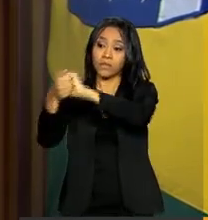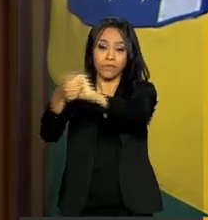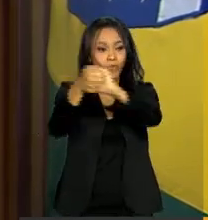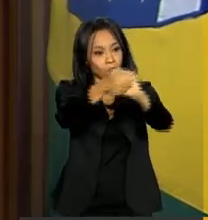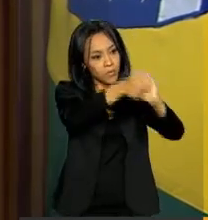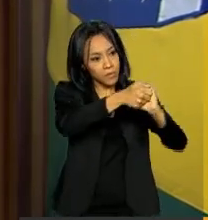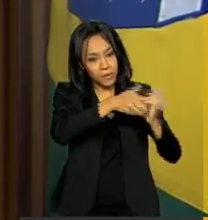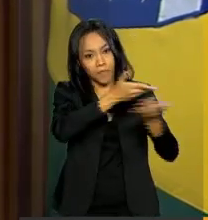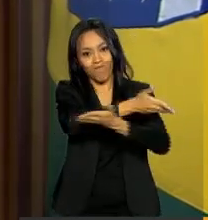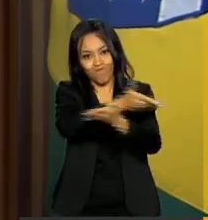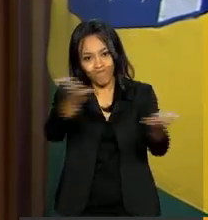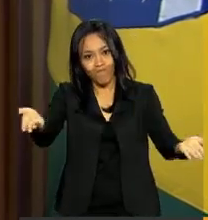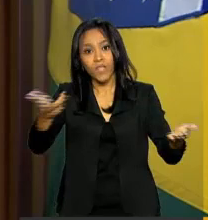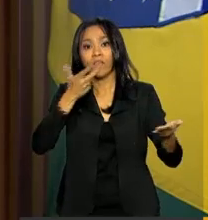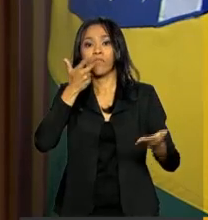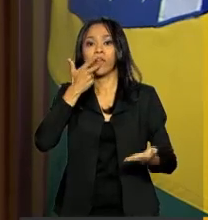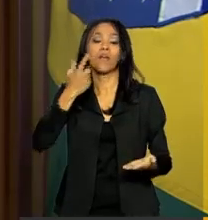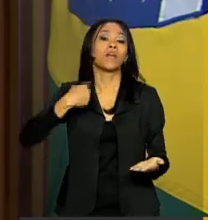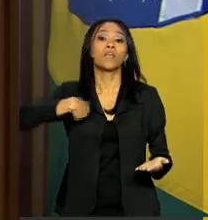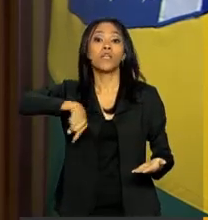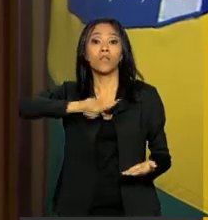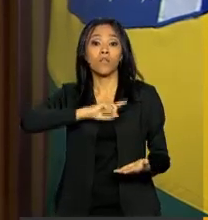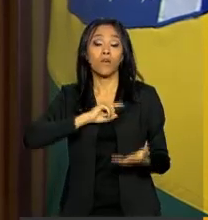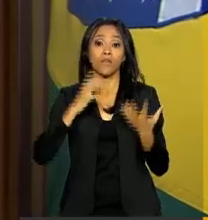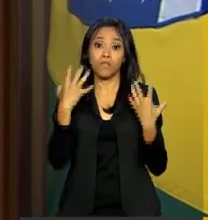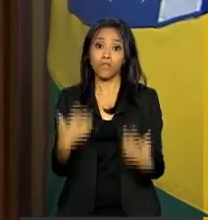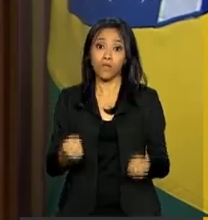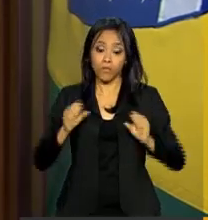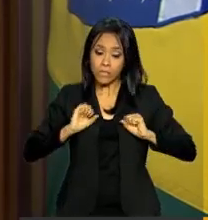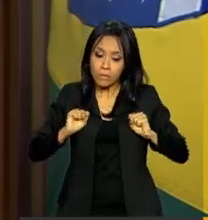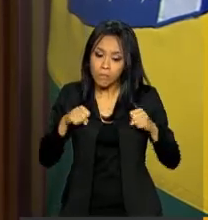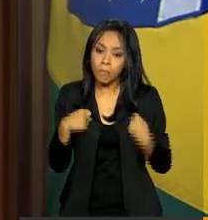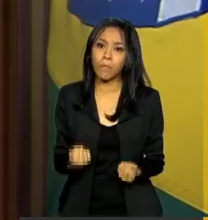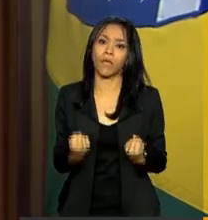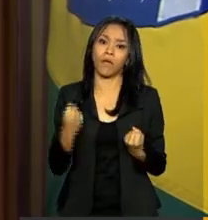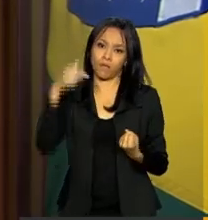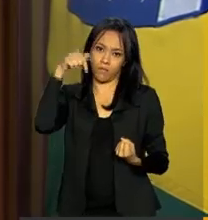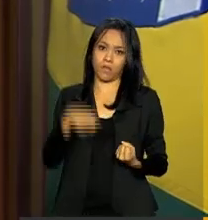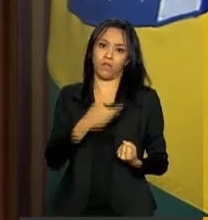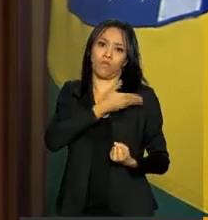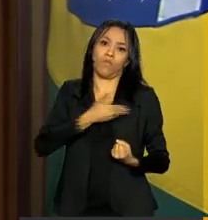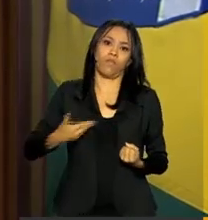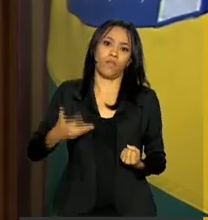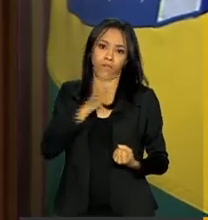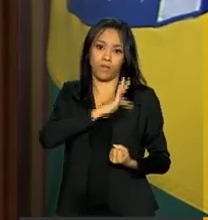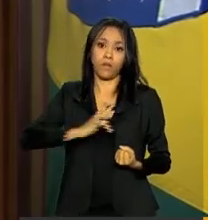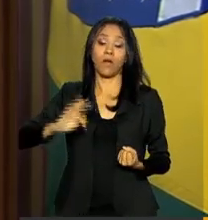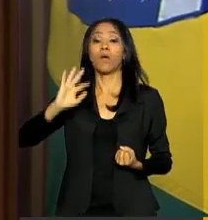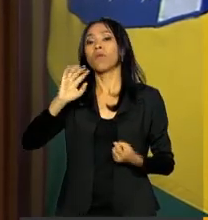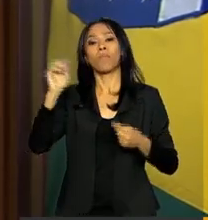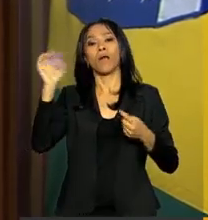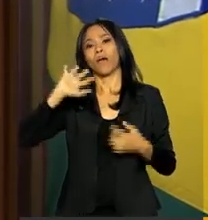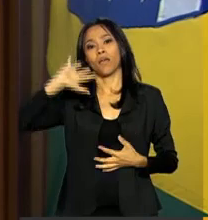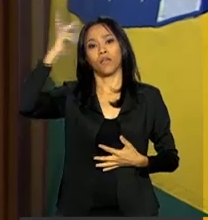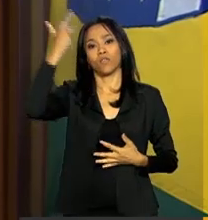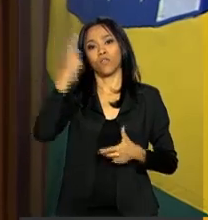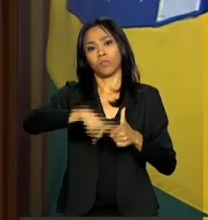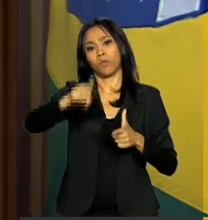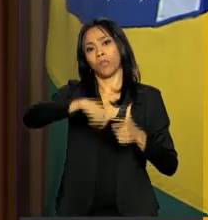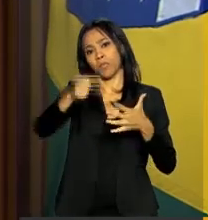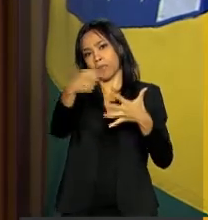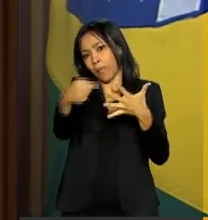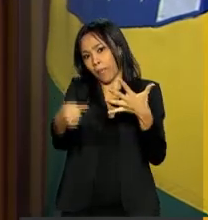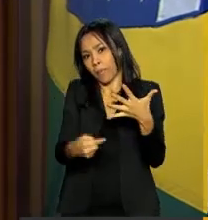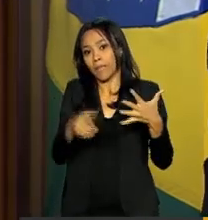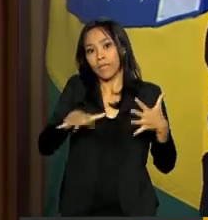cumprimentá-los dizer que nós vamos estar empenhados aqui na união federal na solução dos problemas da segurança pública de